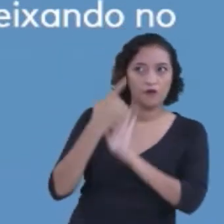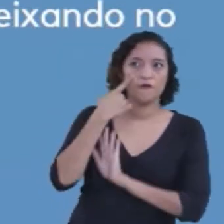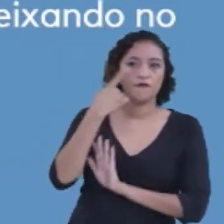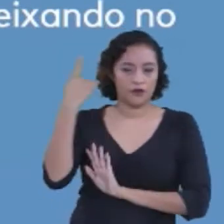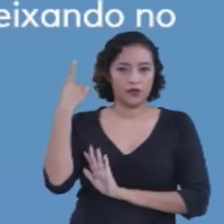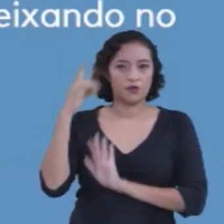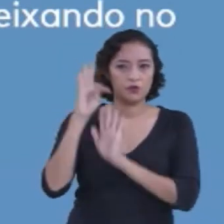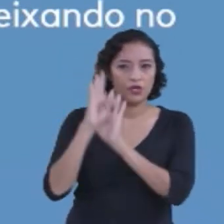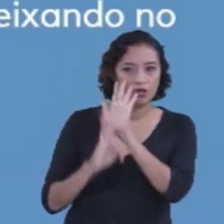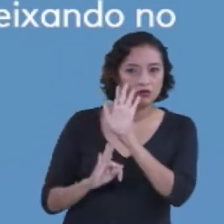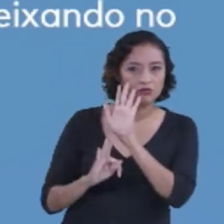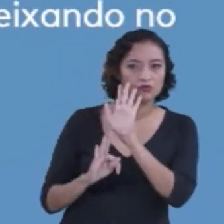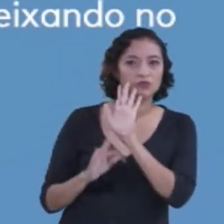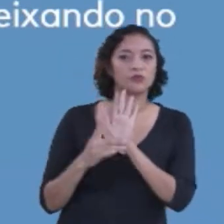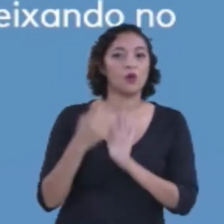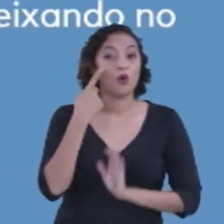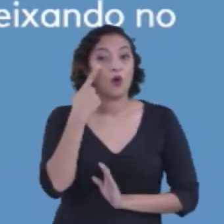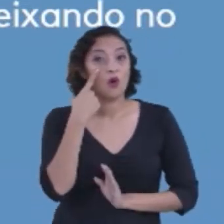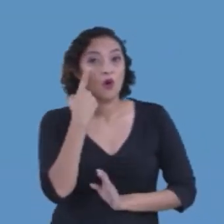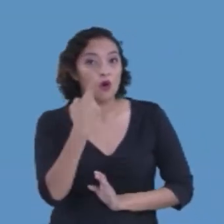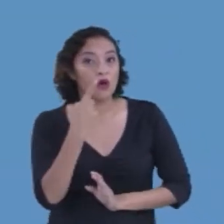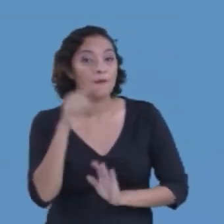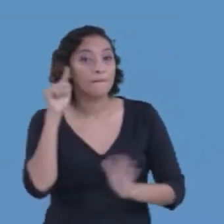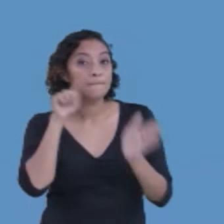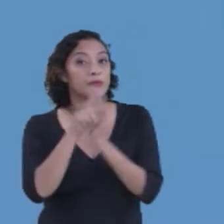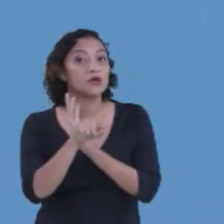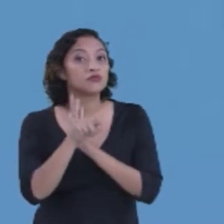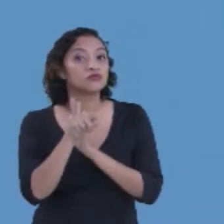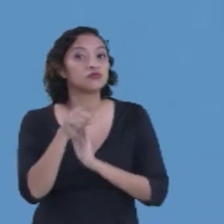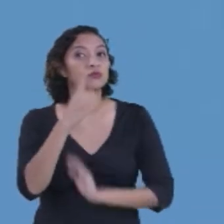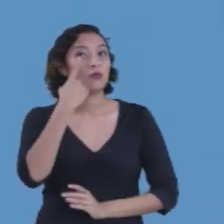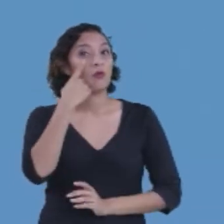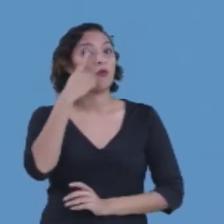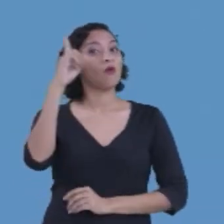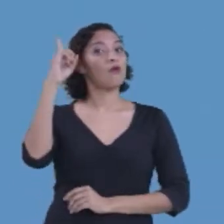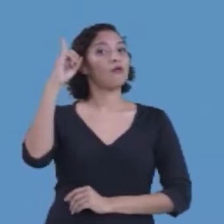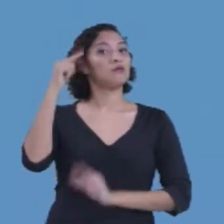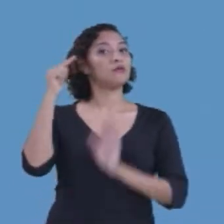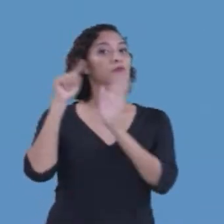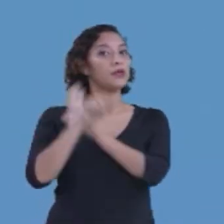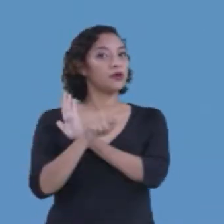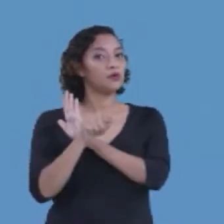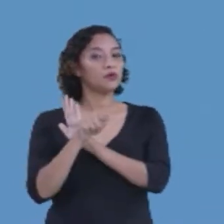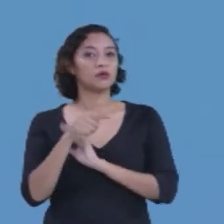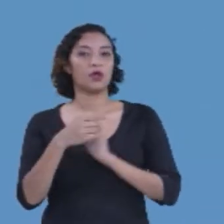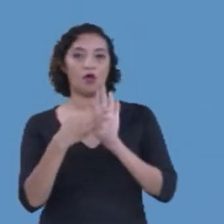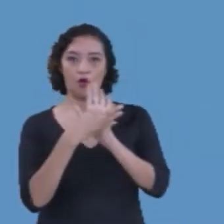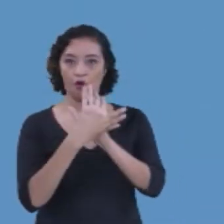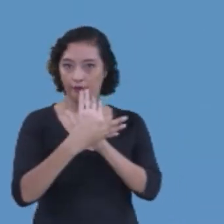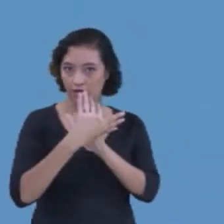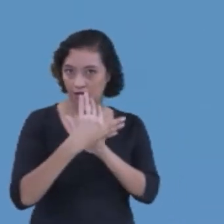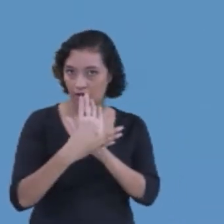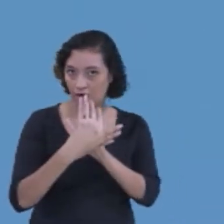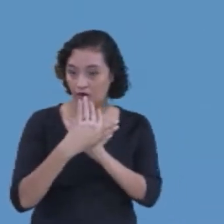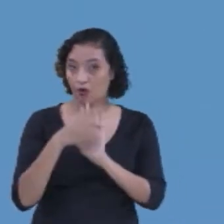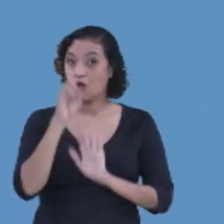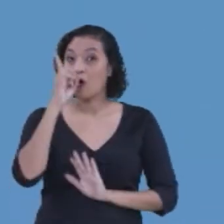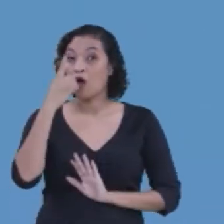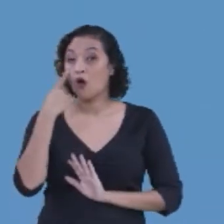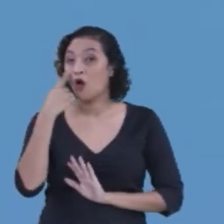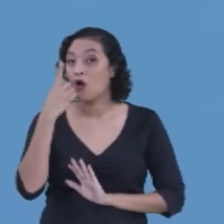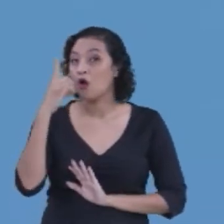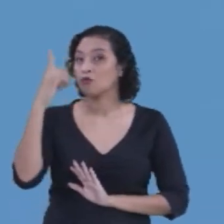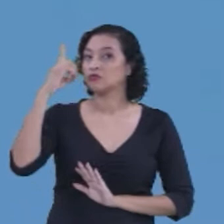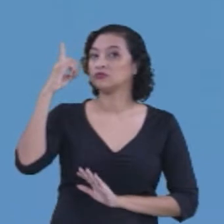bem, olha só a pergunta. A opinião do autor, olha só, opinião.